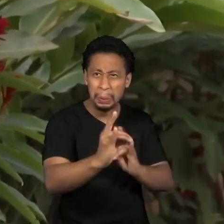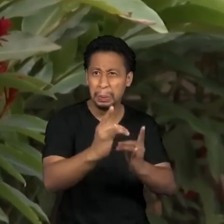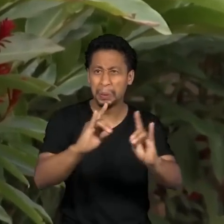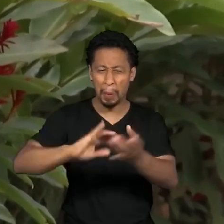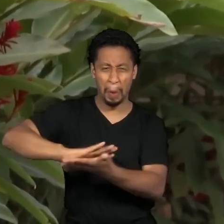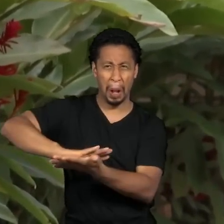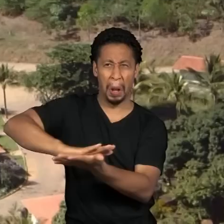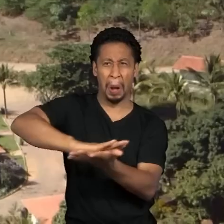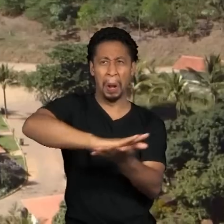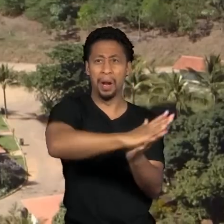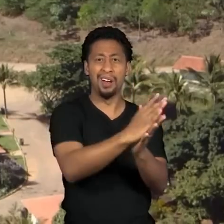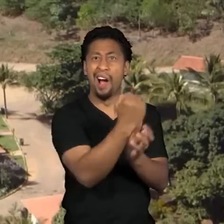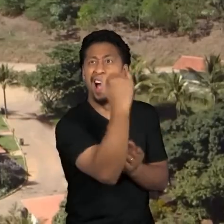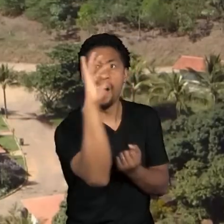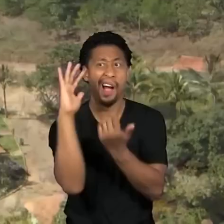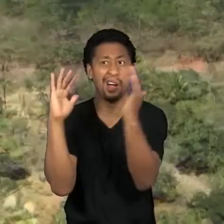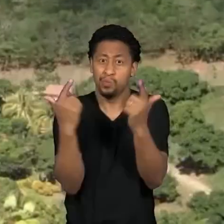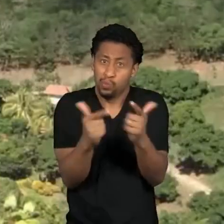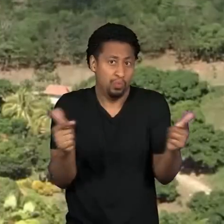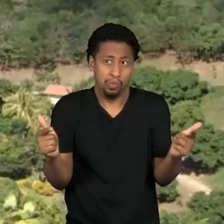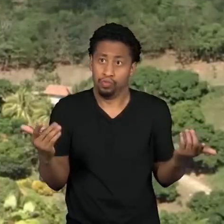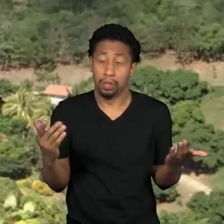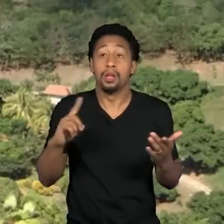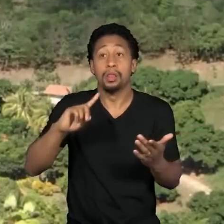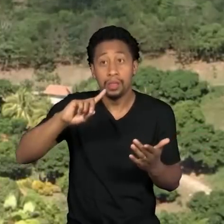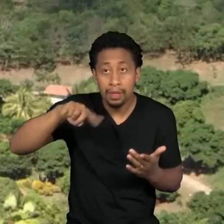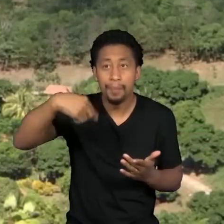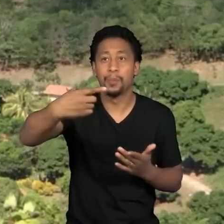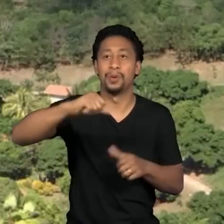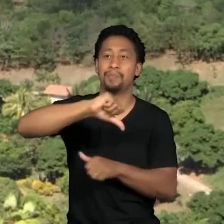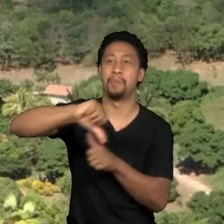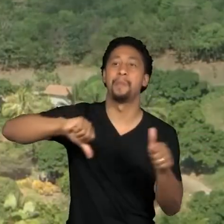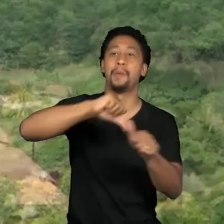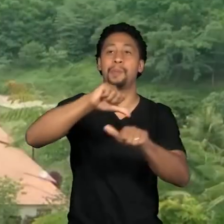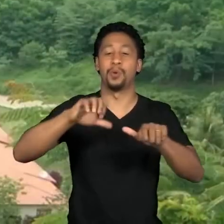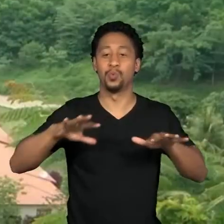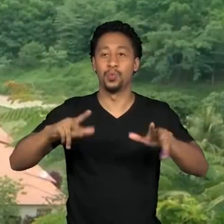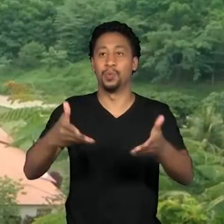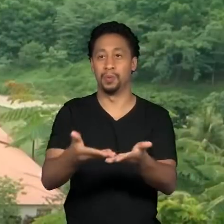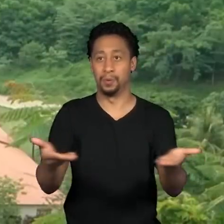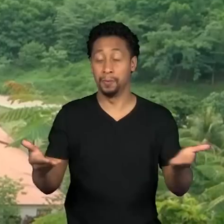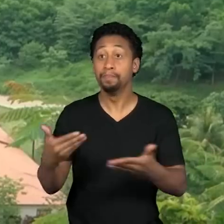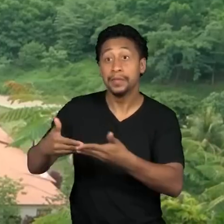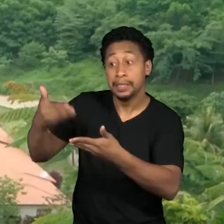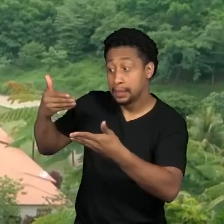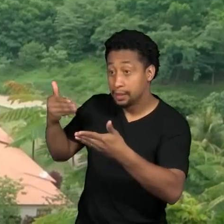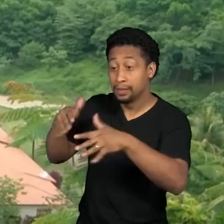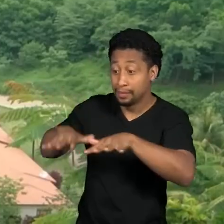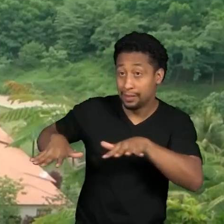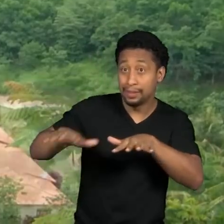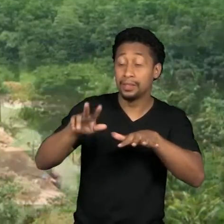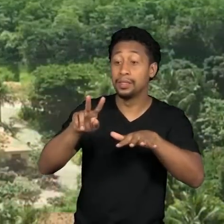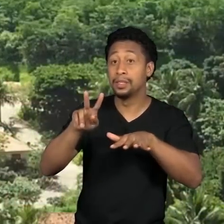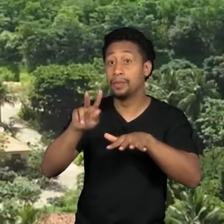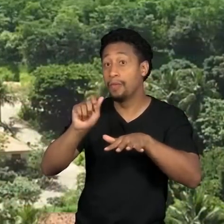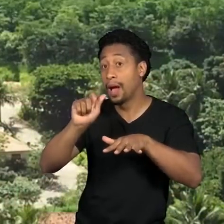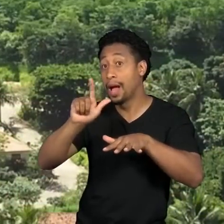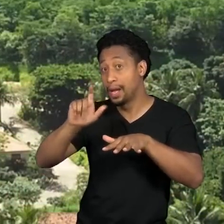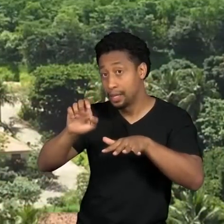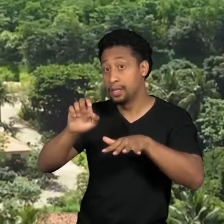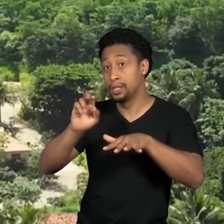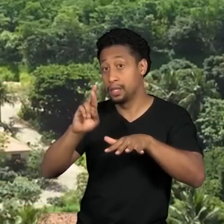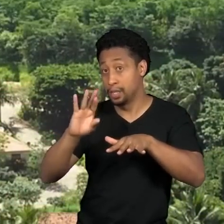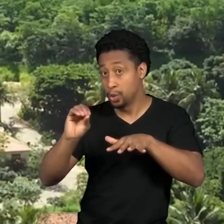tinha aqui, infelizmente. E depois teve essa transformação. Numa região degradada do Vale do Rio Doce, em uma